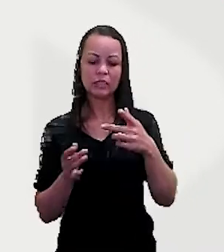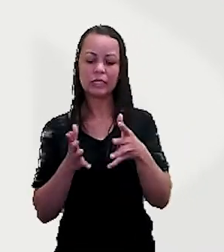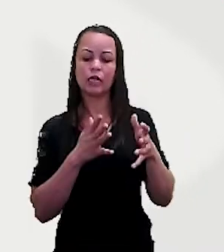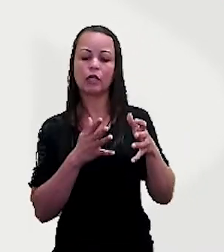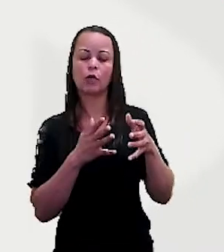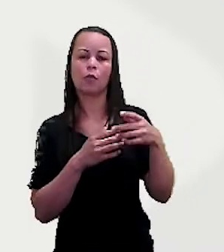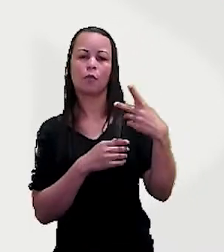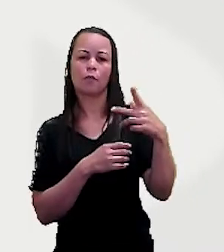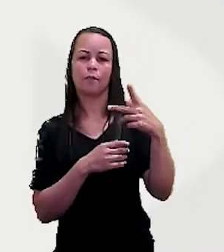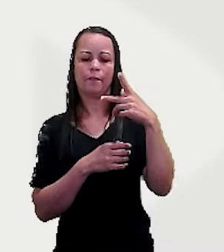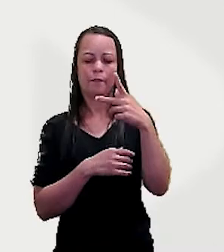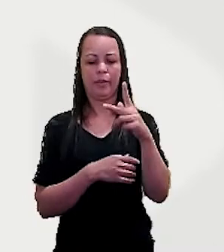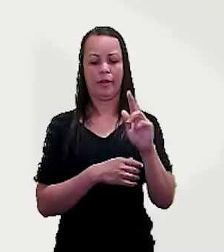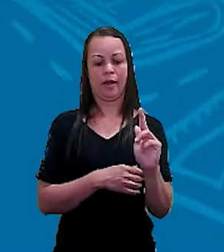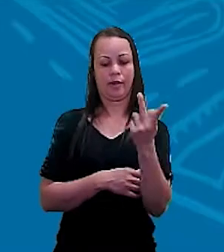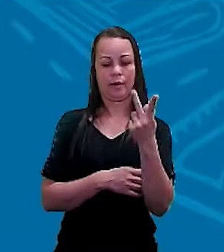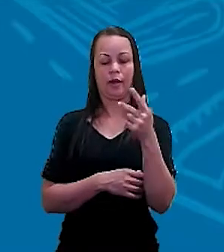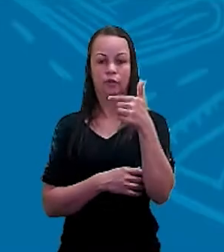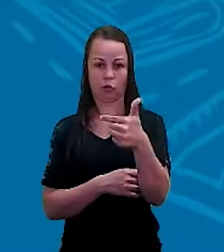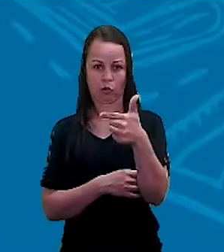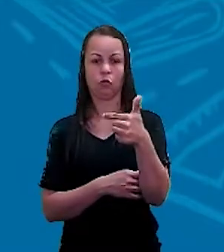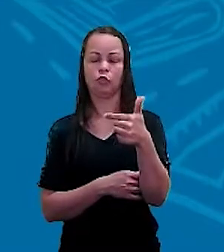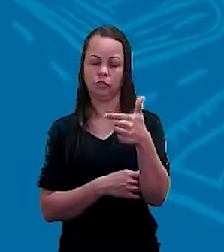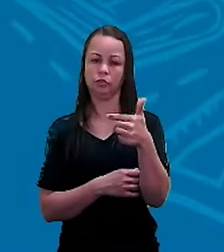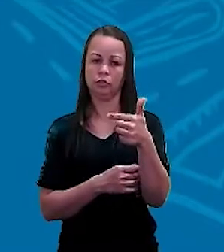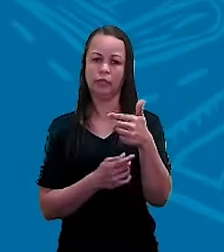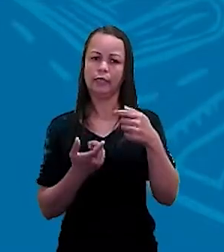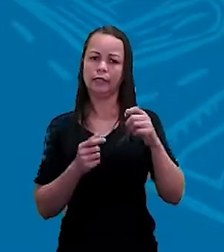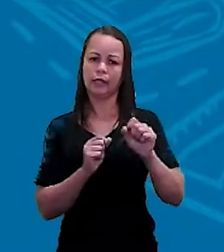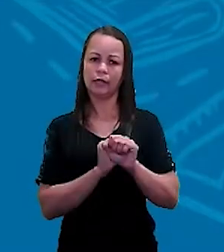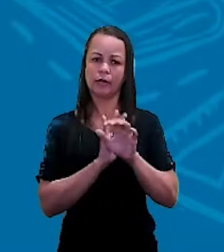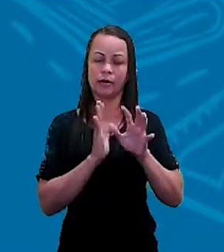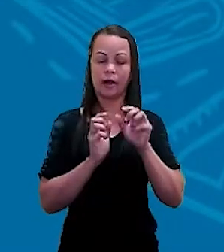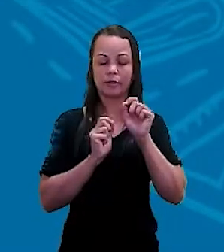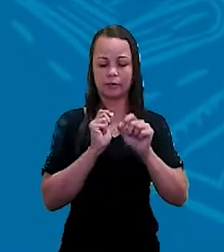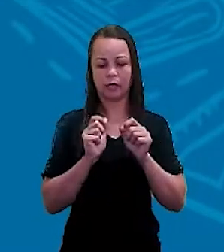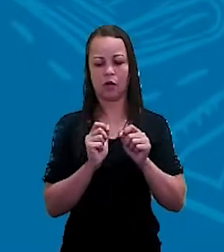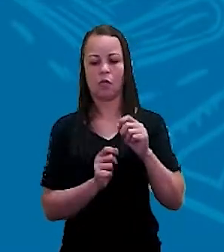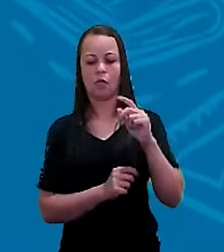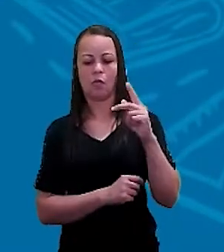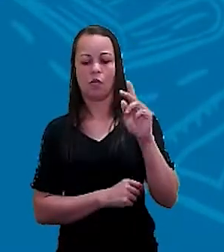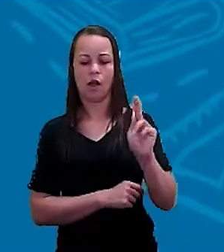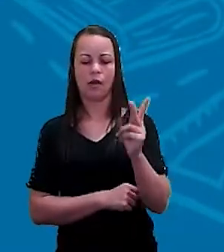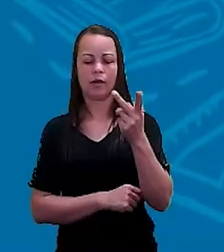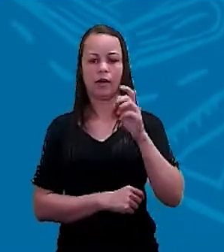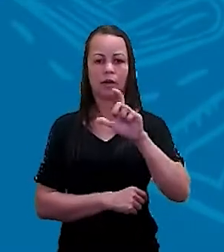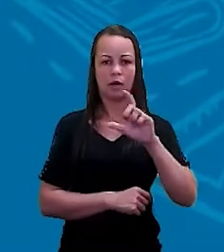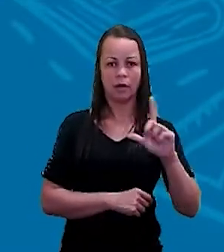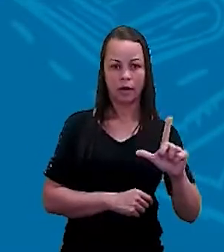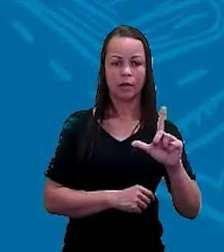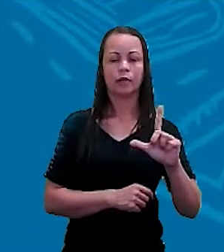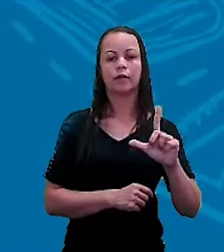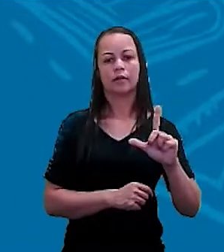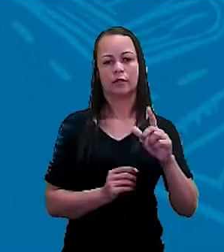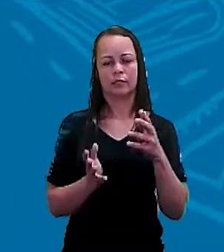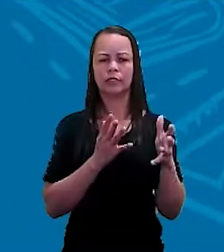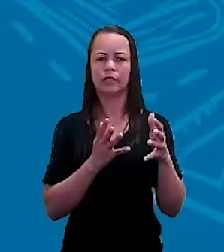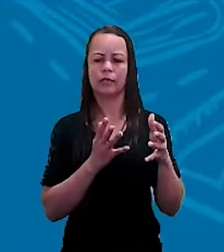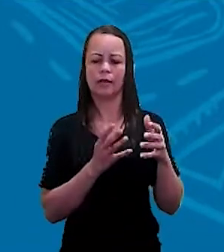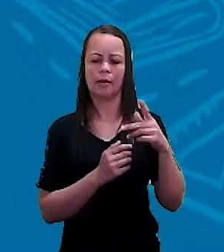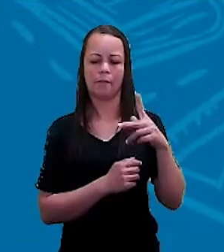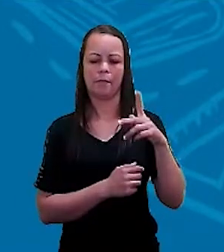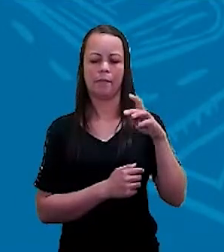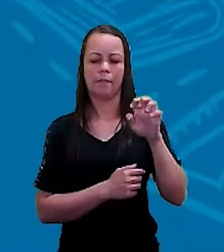Um pH 2, graças ao ácido clorídrico que é liberado. Esse ácido clorídrico pega a pepsinogênese, que é a pepsina numa